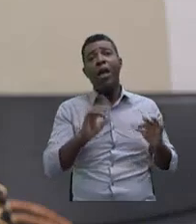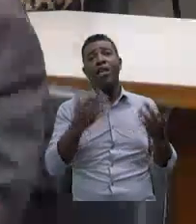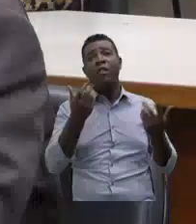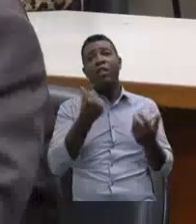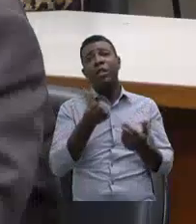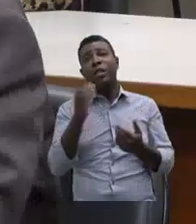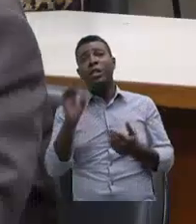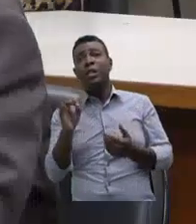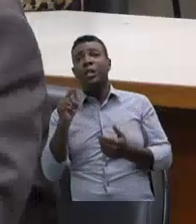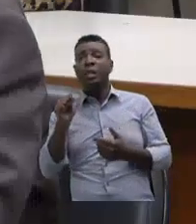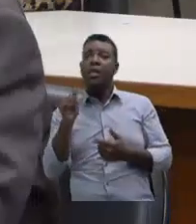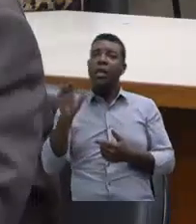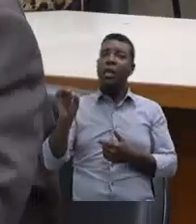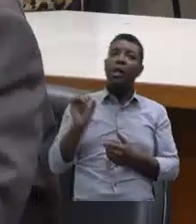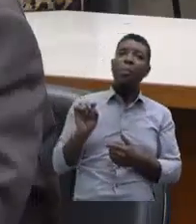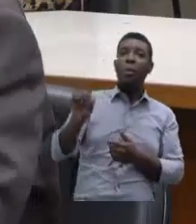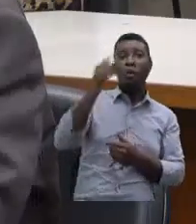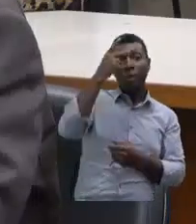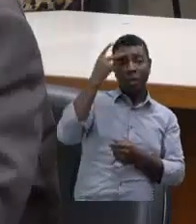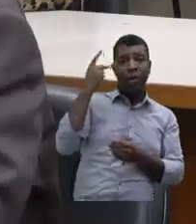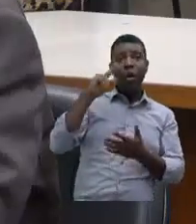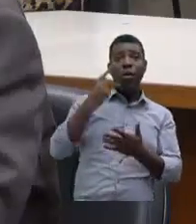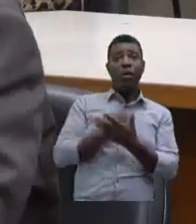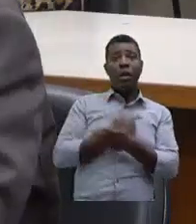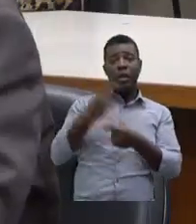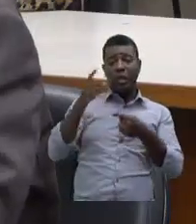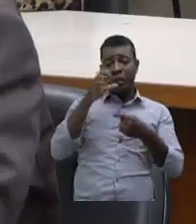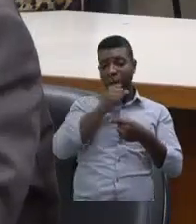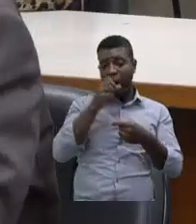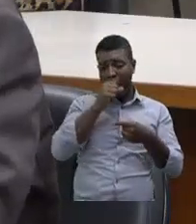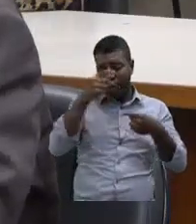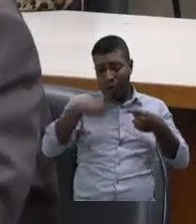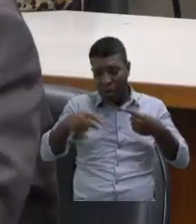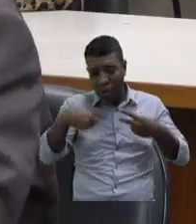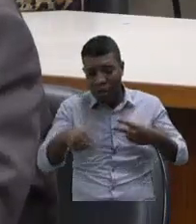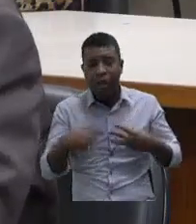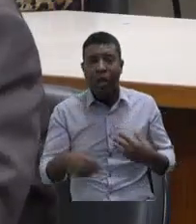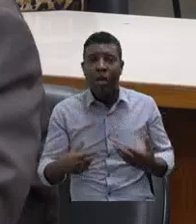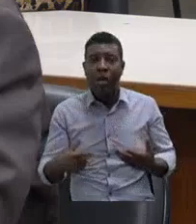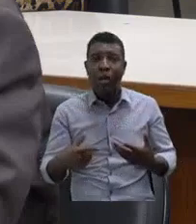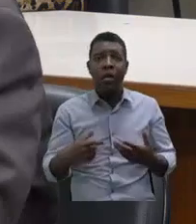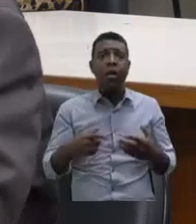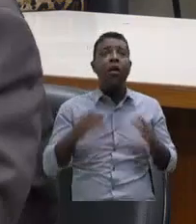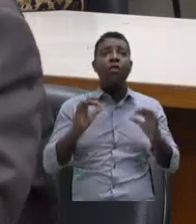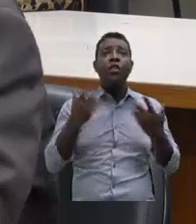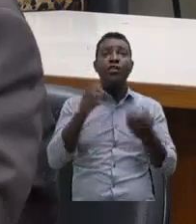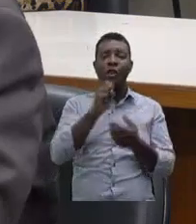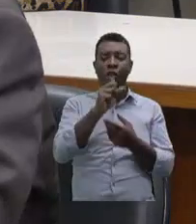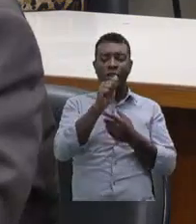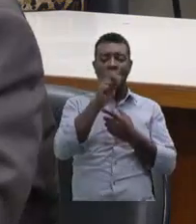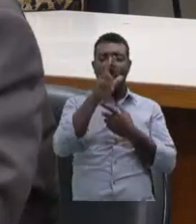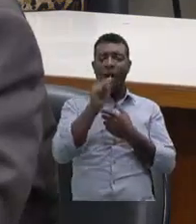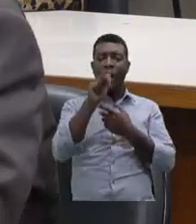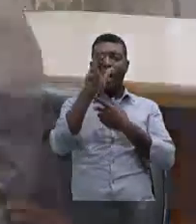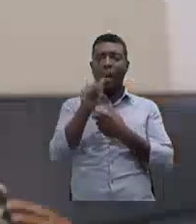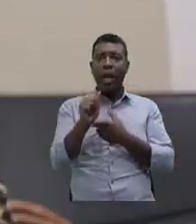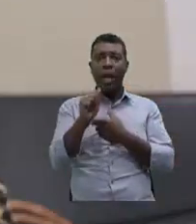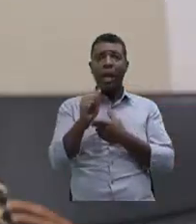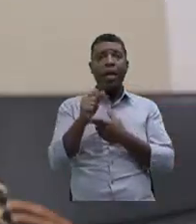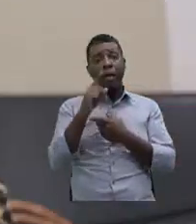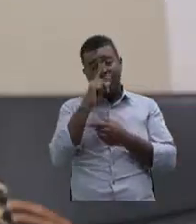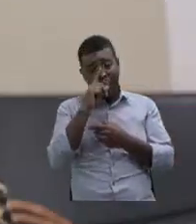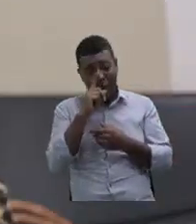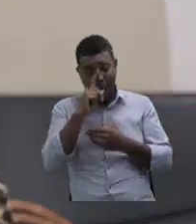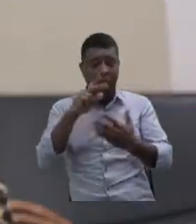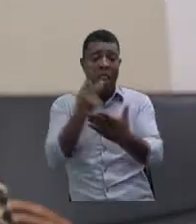que acontecem todo final de semana no Mineirão. O Festival Sarará, que vai acontecer no próximo final de semana, está correndo risco de não acontecer e